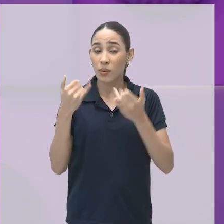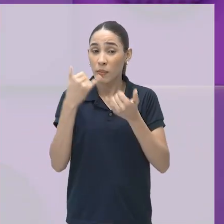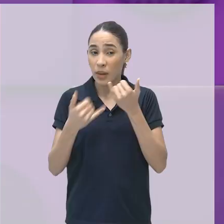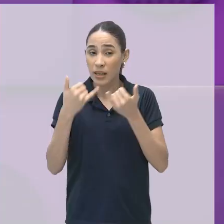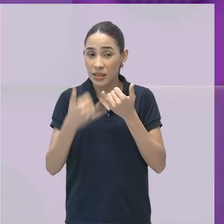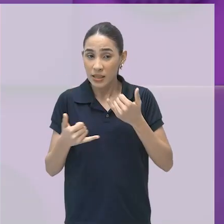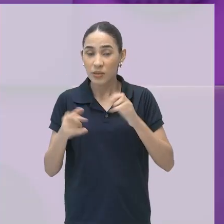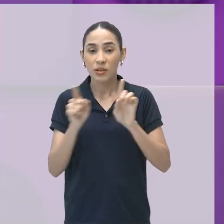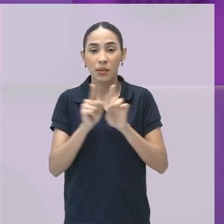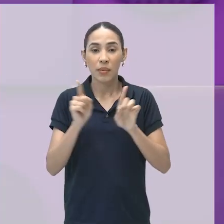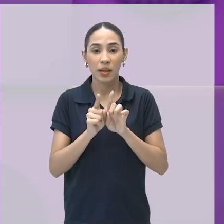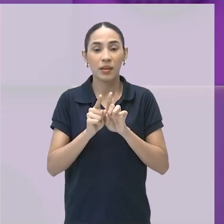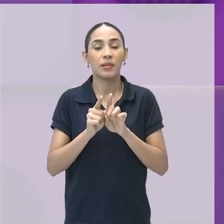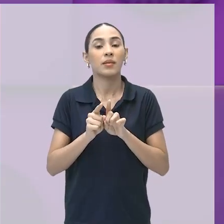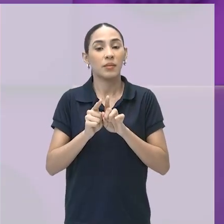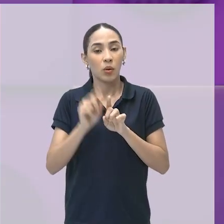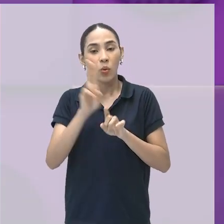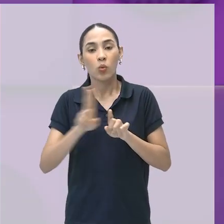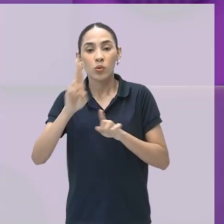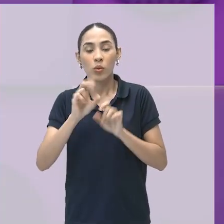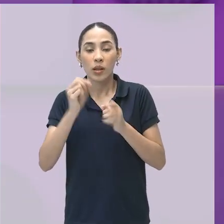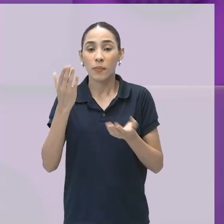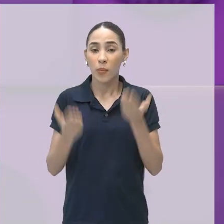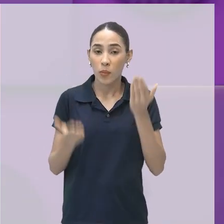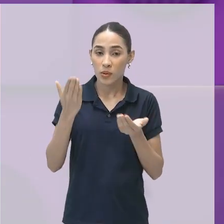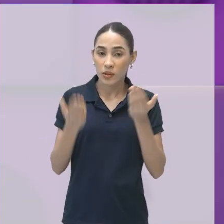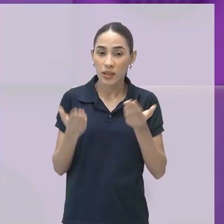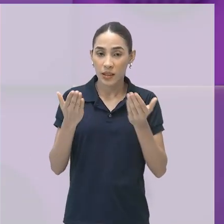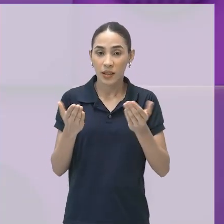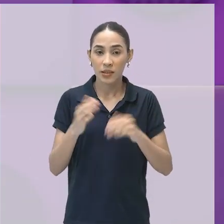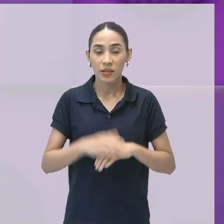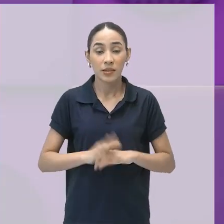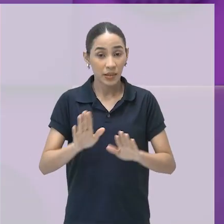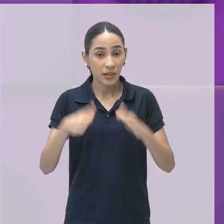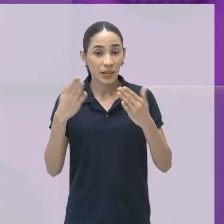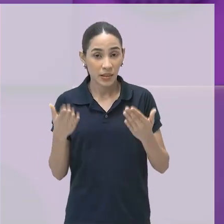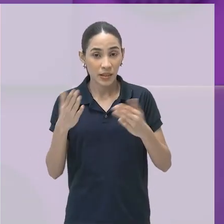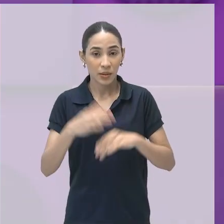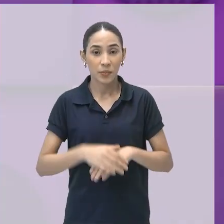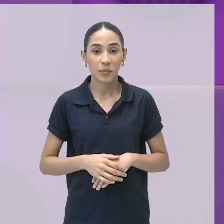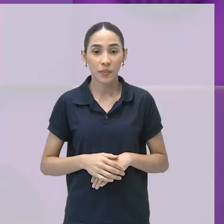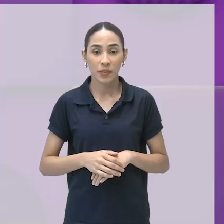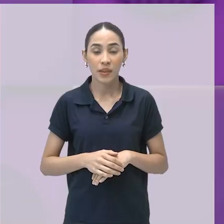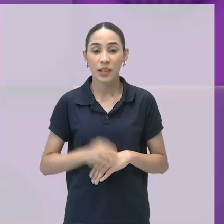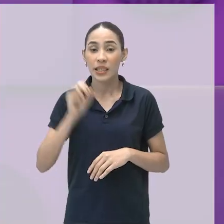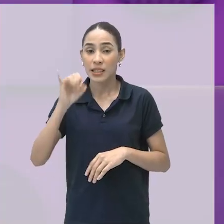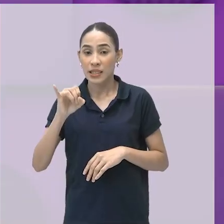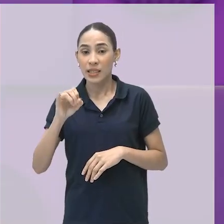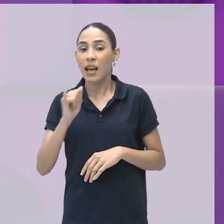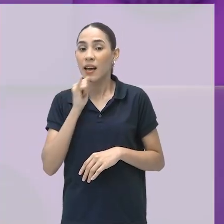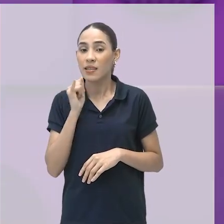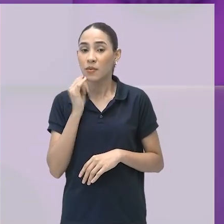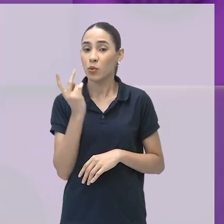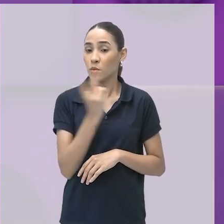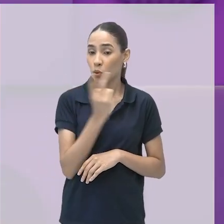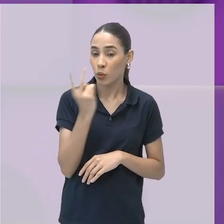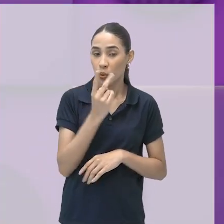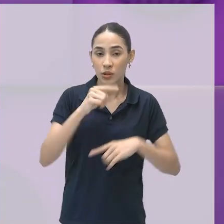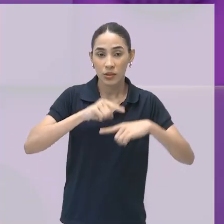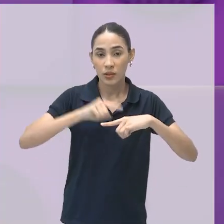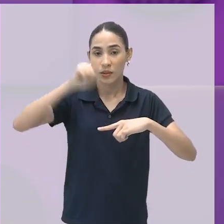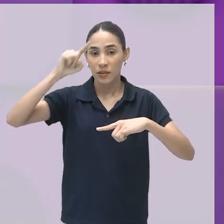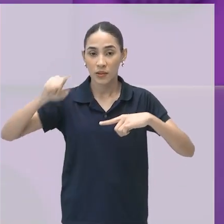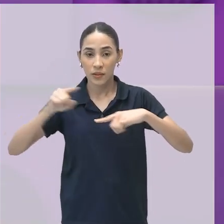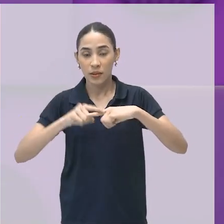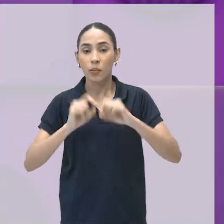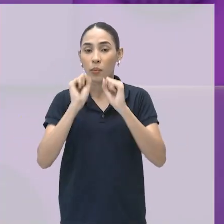semelhantes, ele aplicou a proporcionalidade. Então, Se a gente tiver dois triângulos semelhantes,